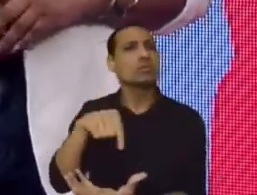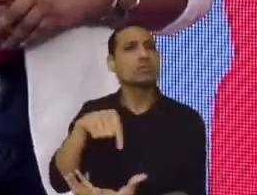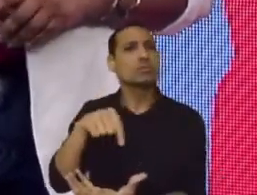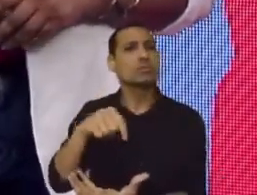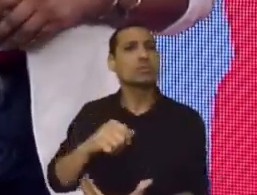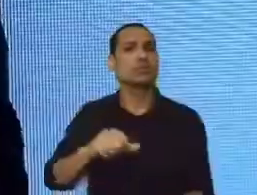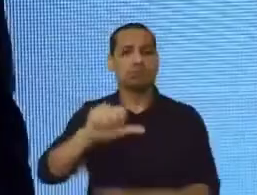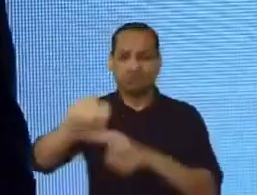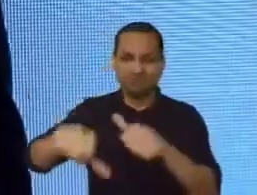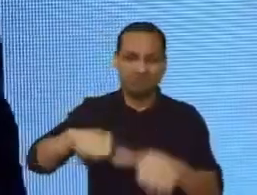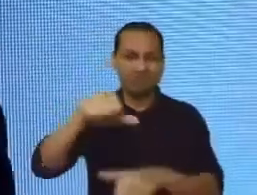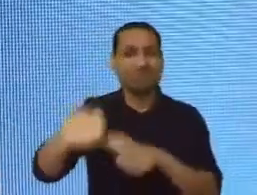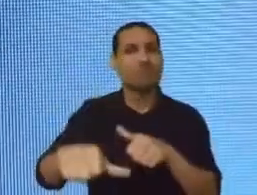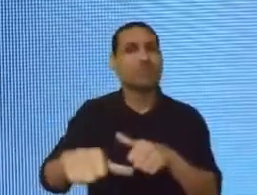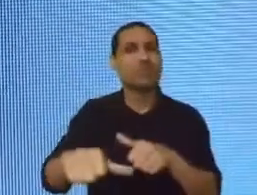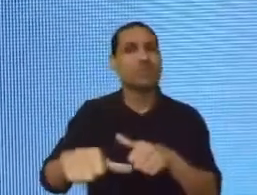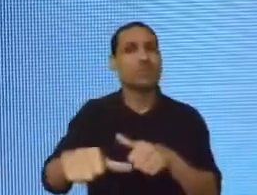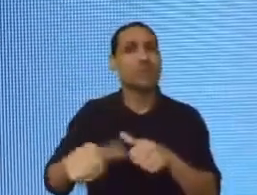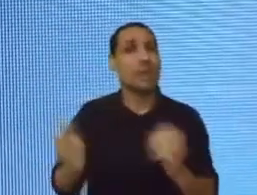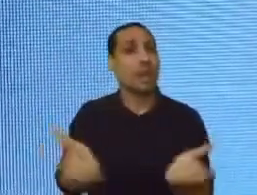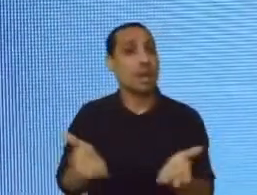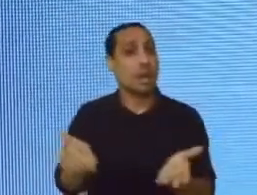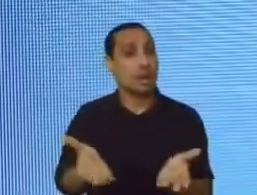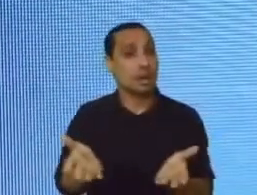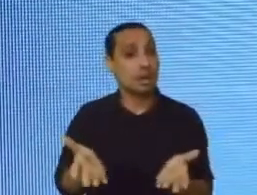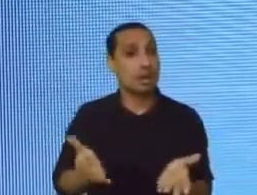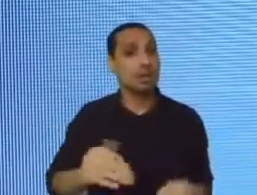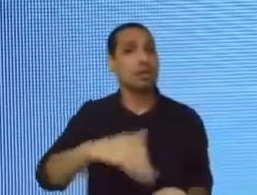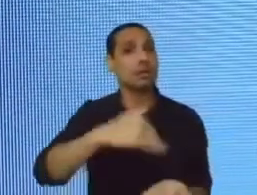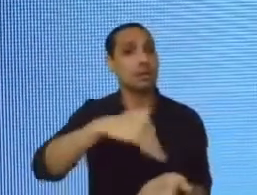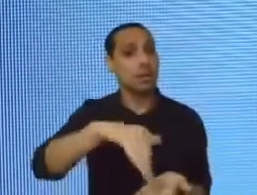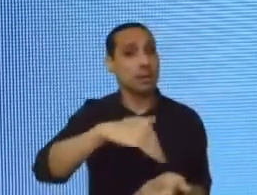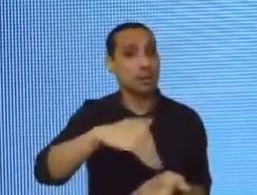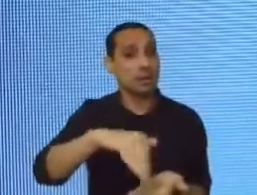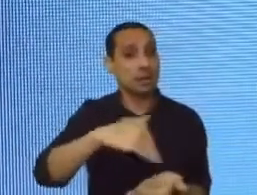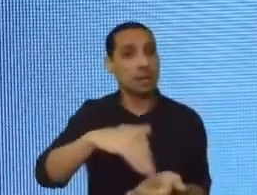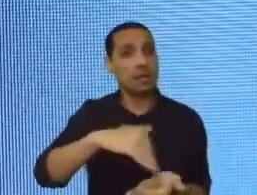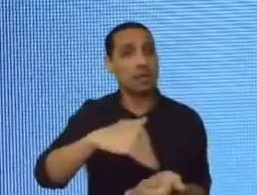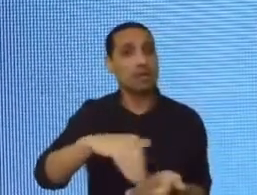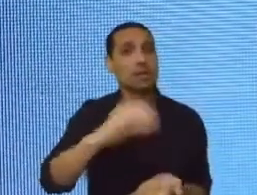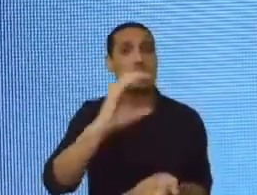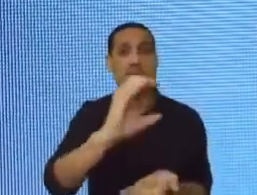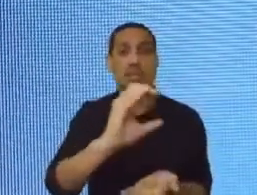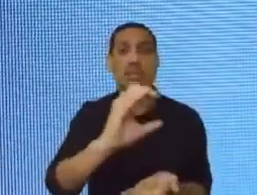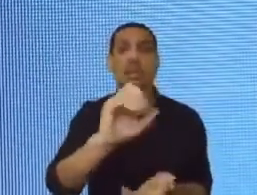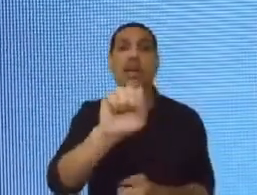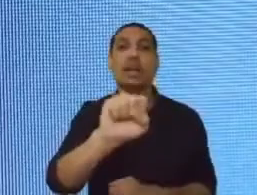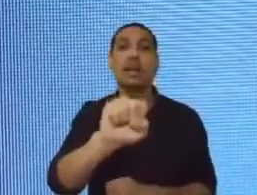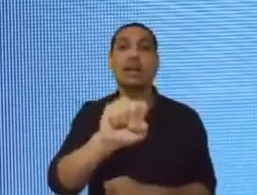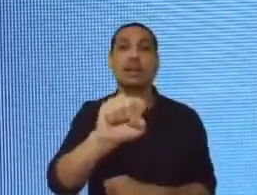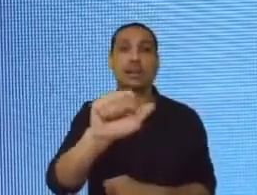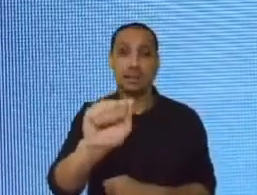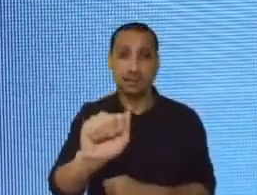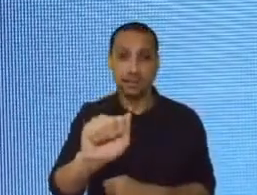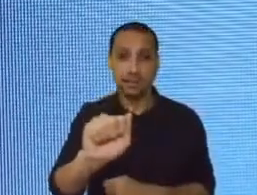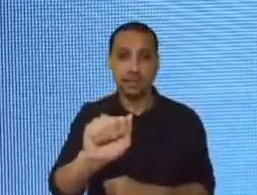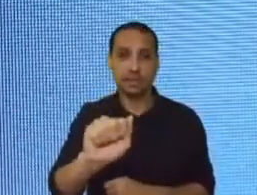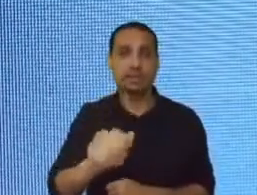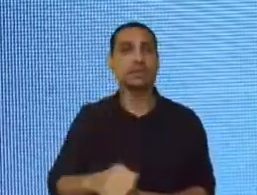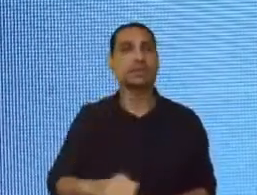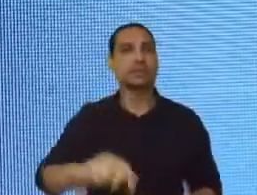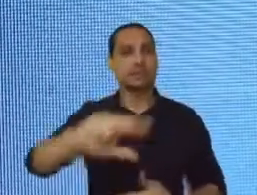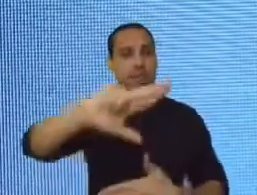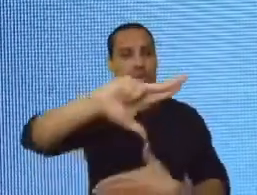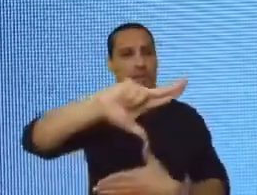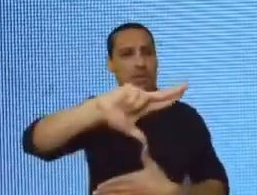agora a palavra do nosso secretário-geral da CSA, Confederação Geral dos Trabalhadores e Trabalhadoras das Américas, o companheiro da